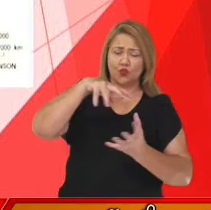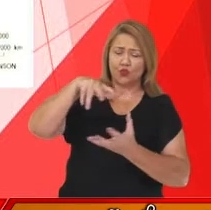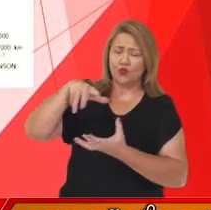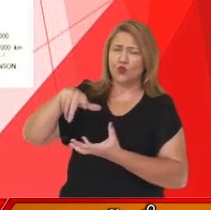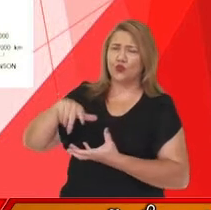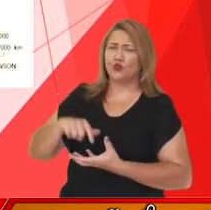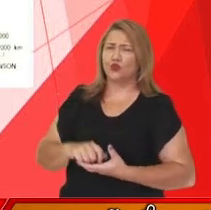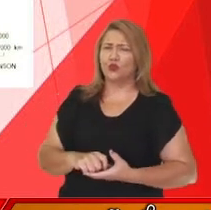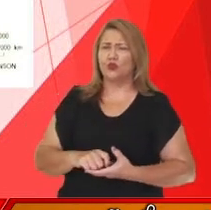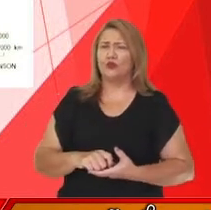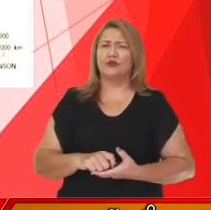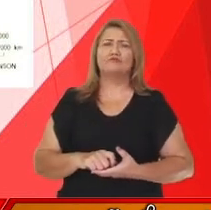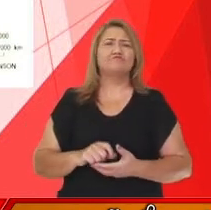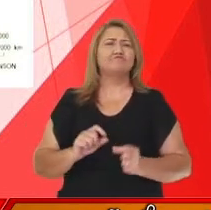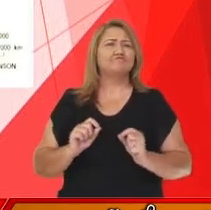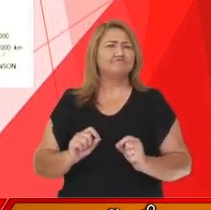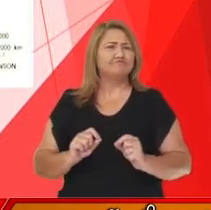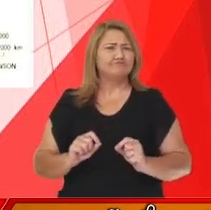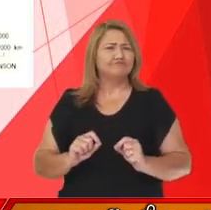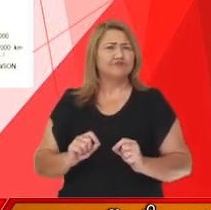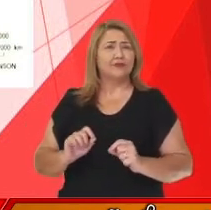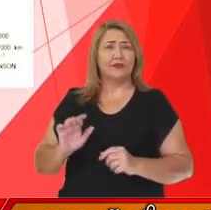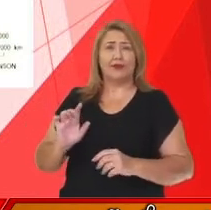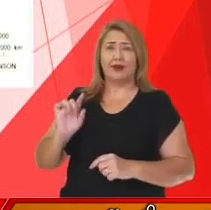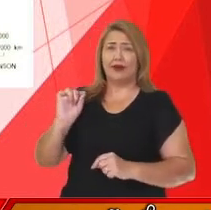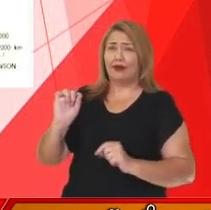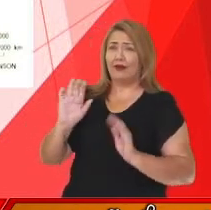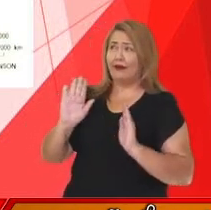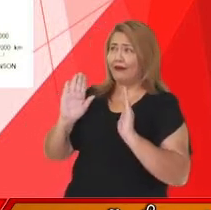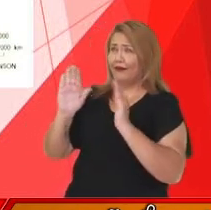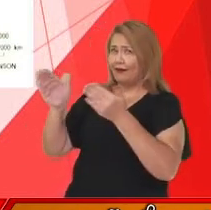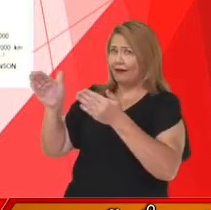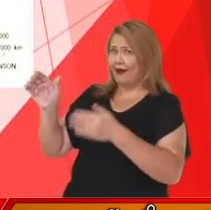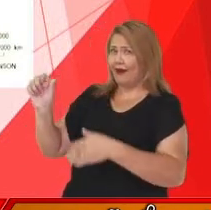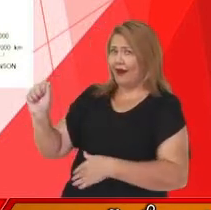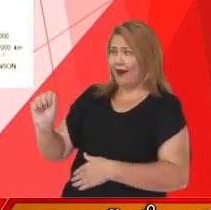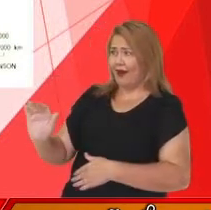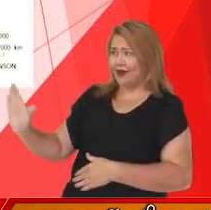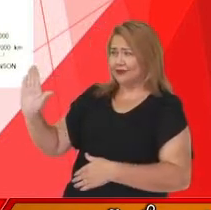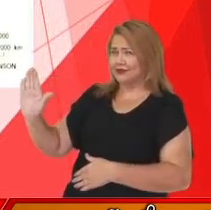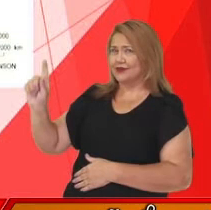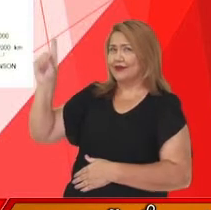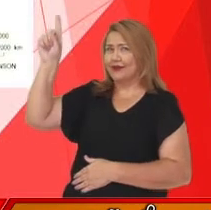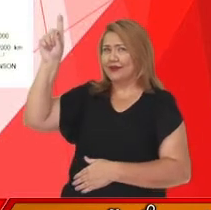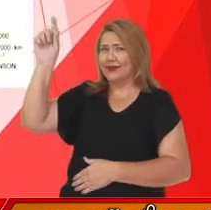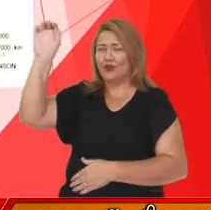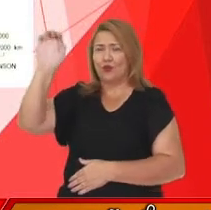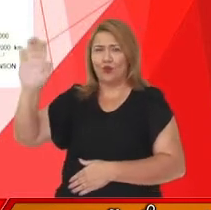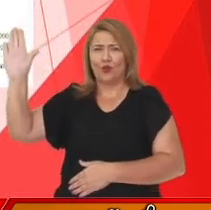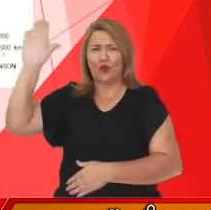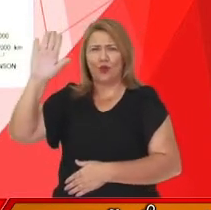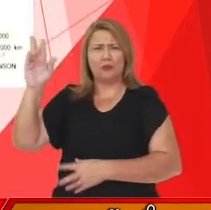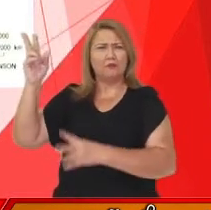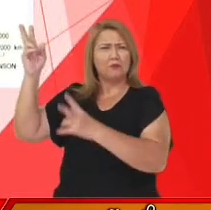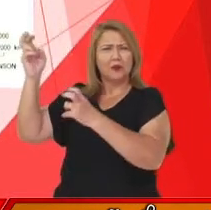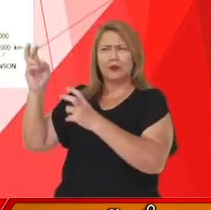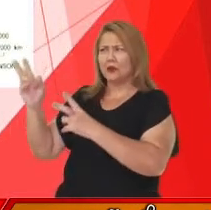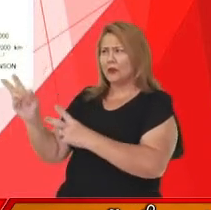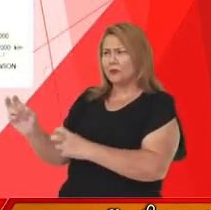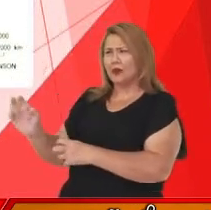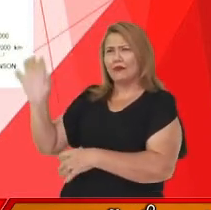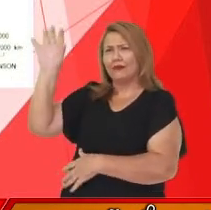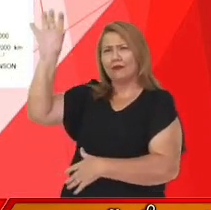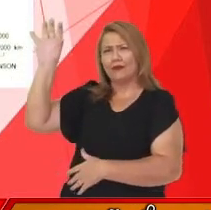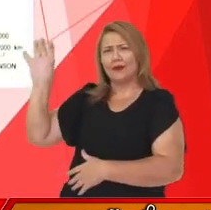e fazendo mais uma vez o recorte para o continente Asiático e Europeu nós percebemos que